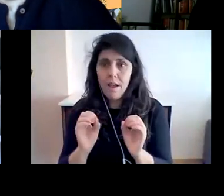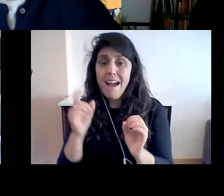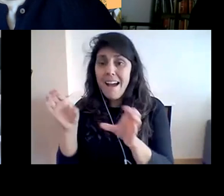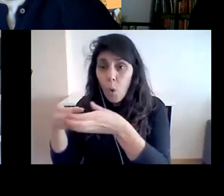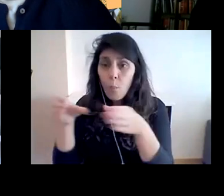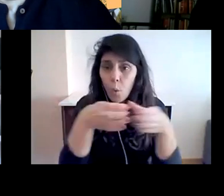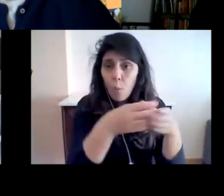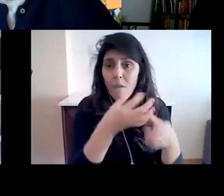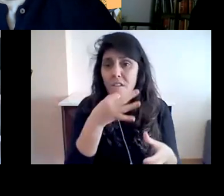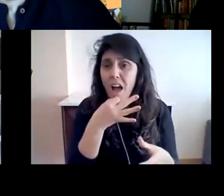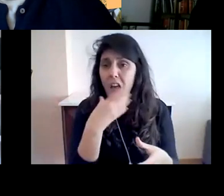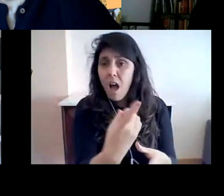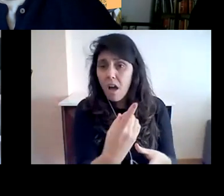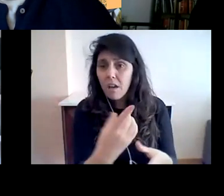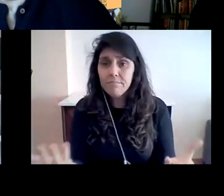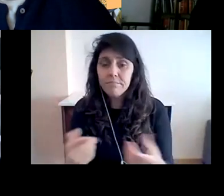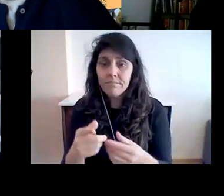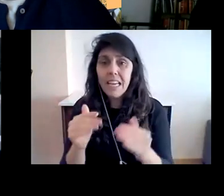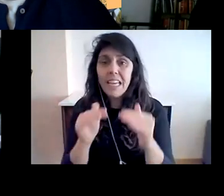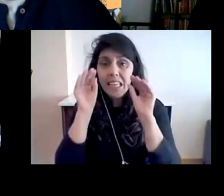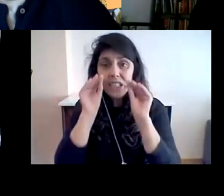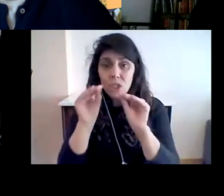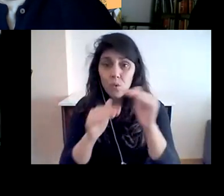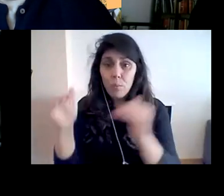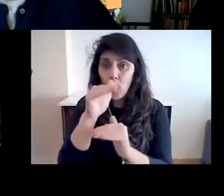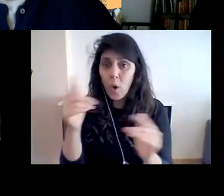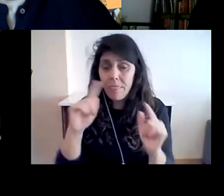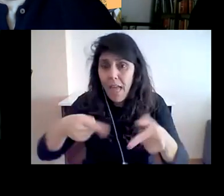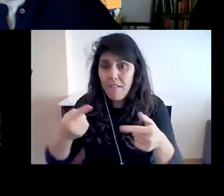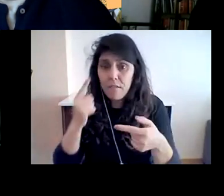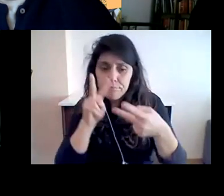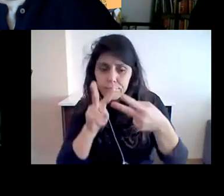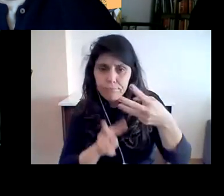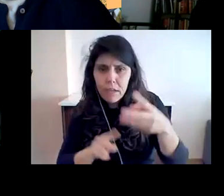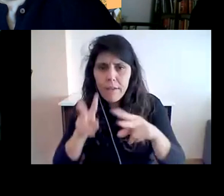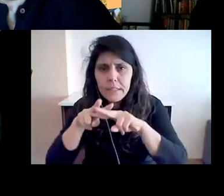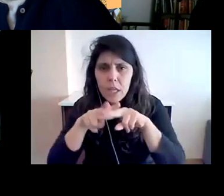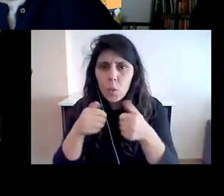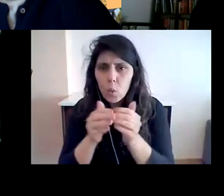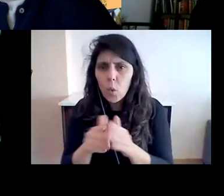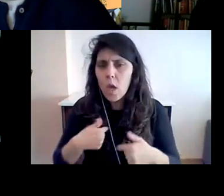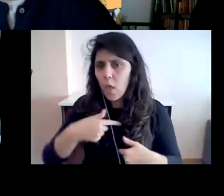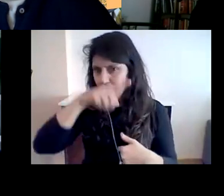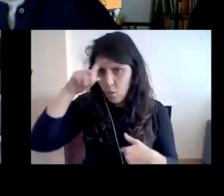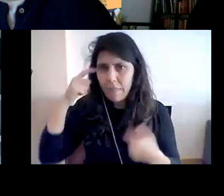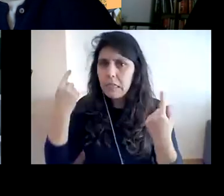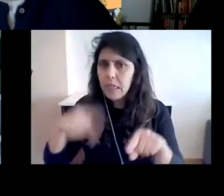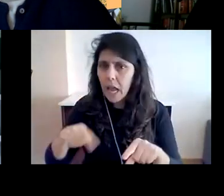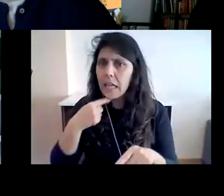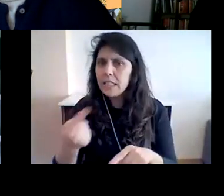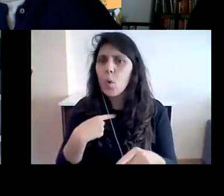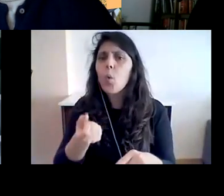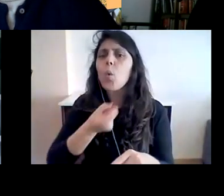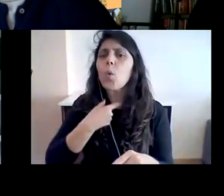claro que quando falamos do acesso ao ensino superior, isto tudo tem que contar. Eu tenho muita dificuldade, por exemplo, em dizer que para um curso